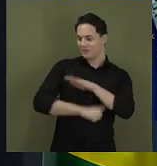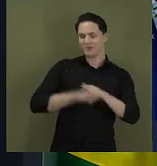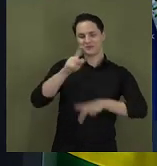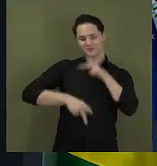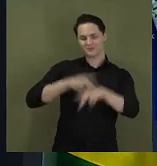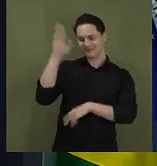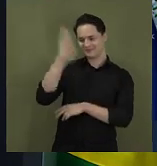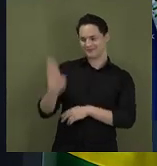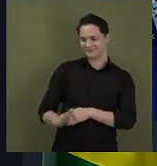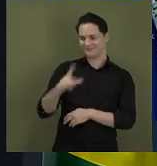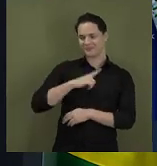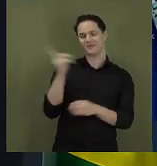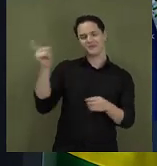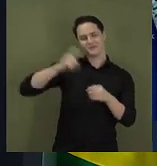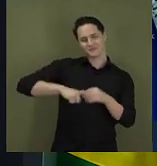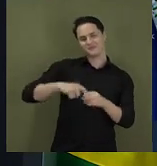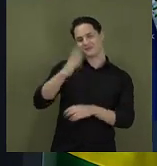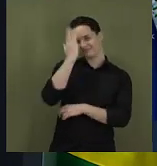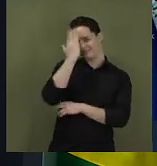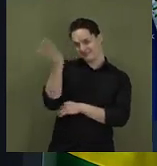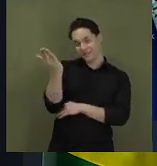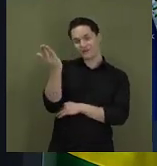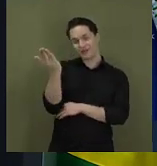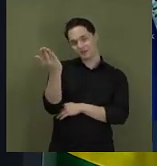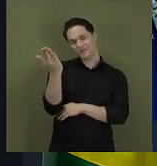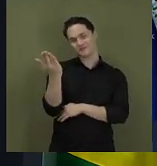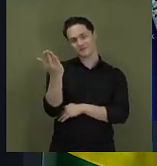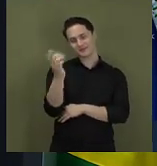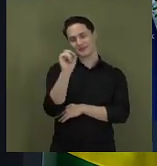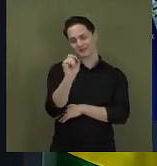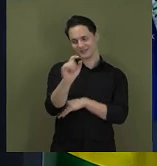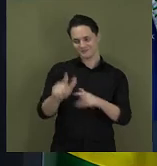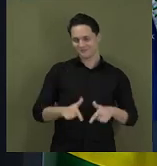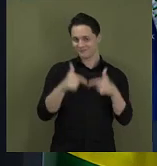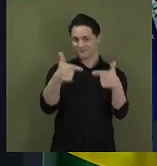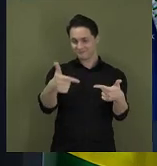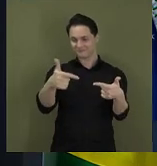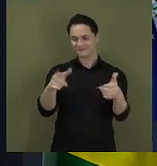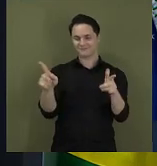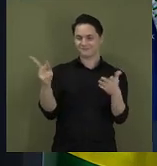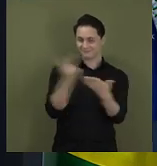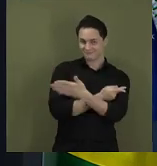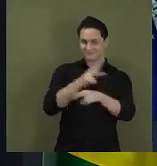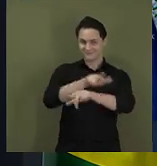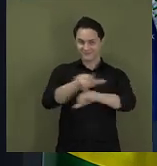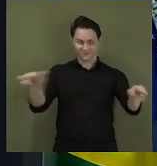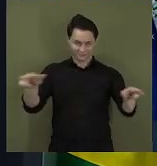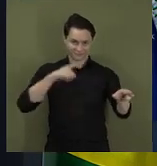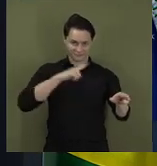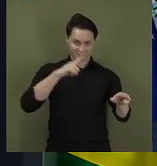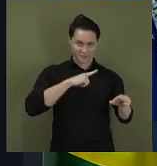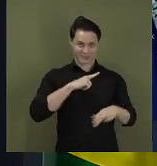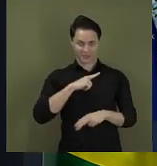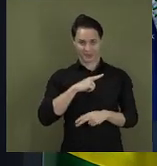que voltou graças a essa operação, a essa força-tarefa que envolveu tantas instituições